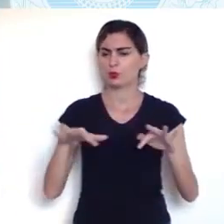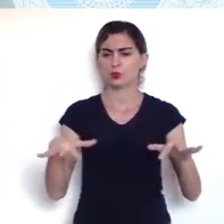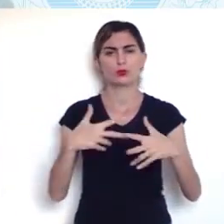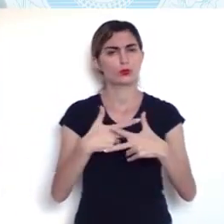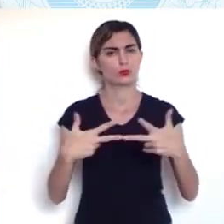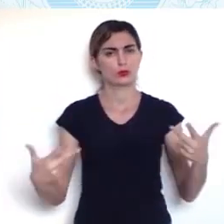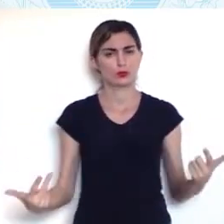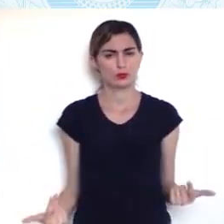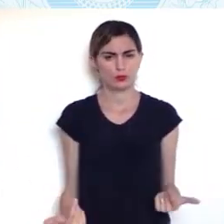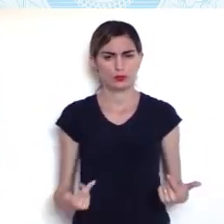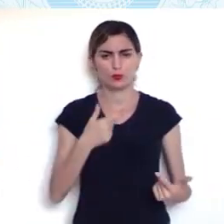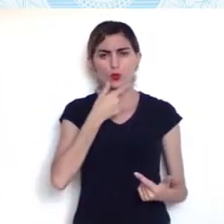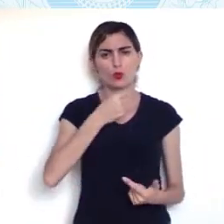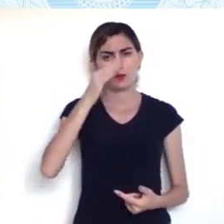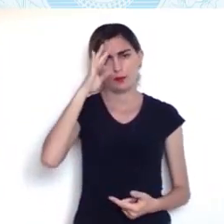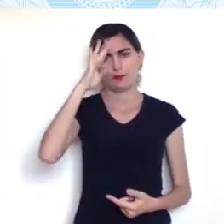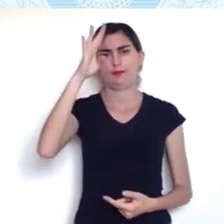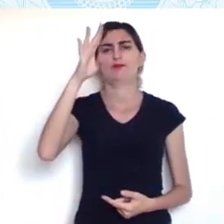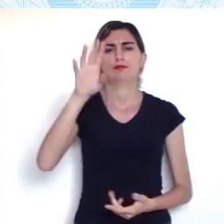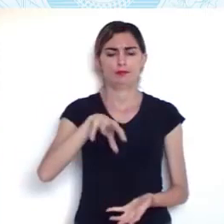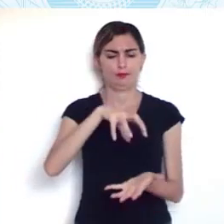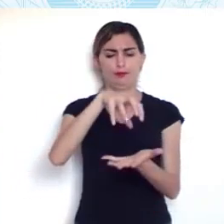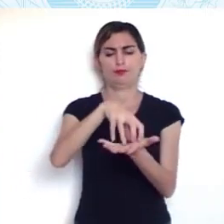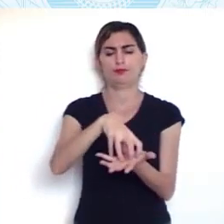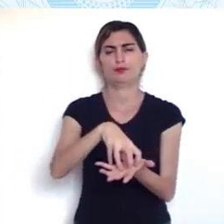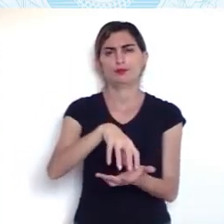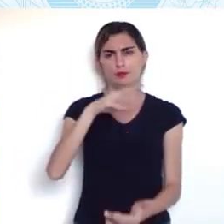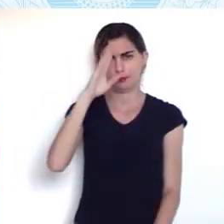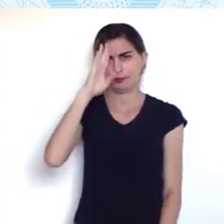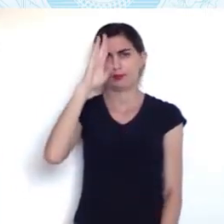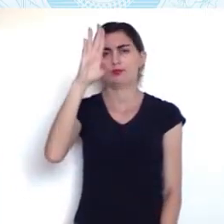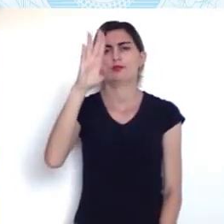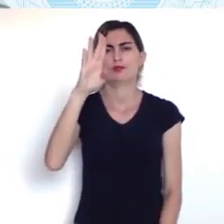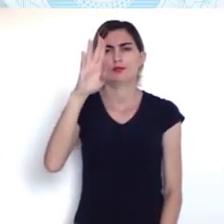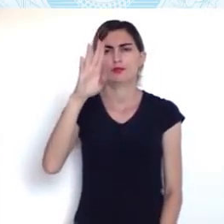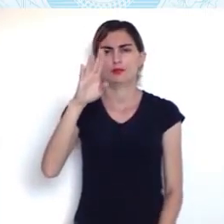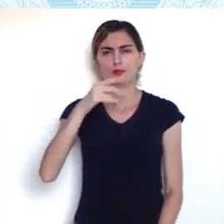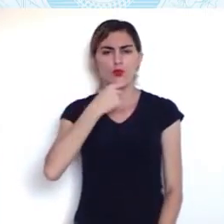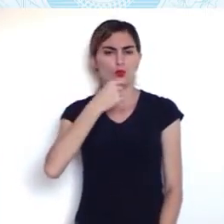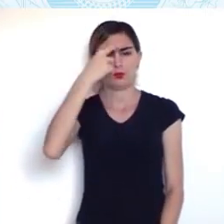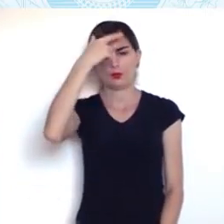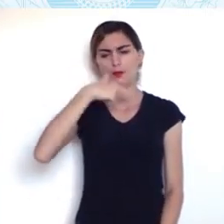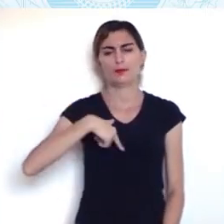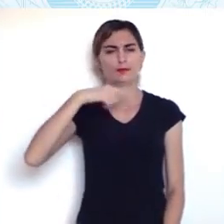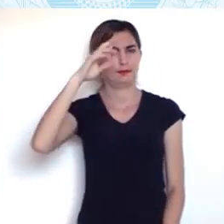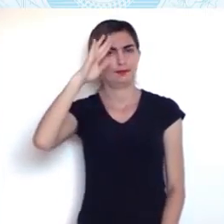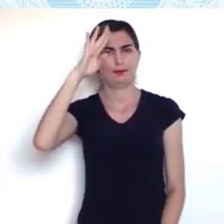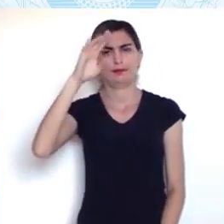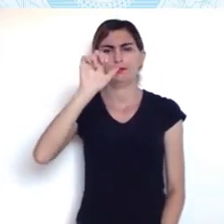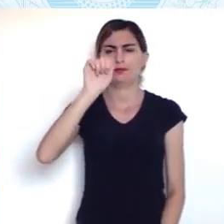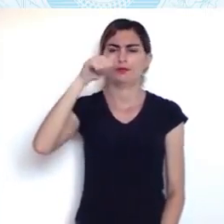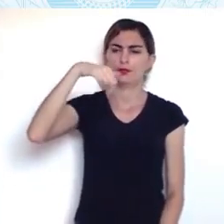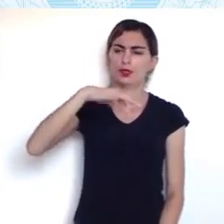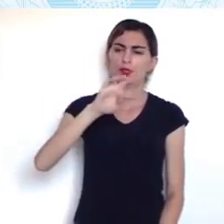as coisas. Estava no centro do universo. O